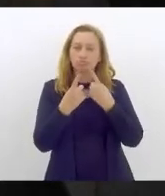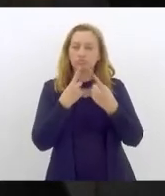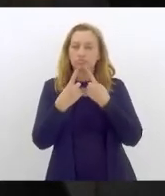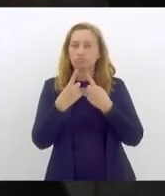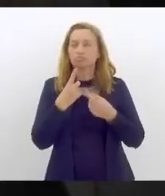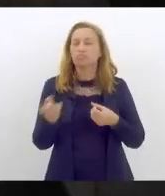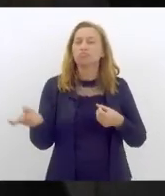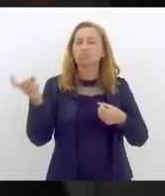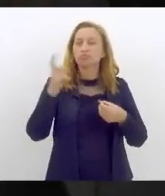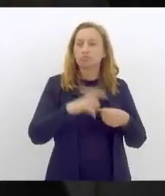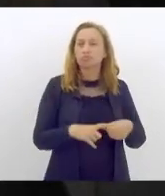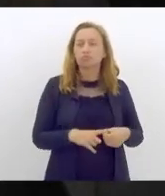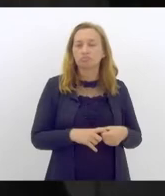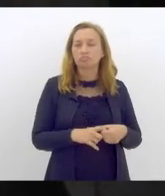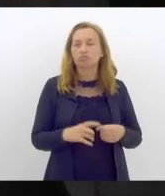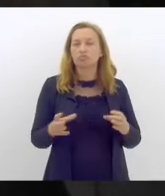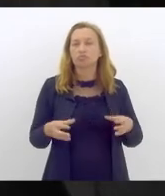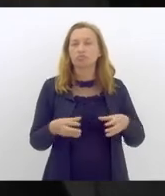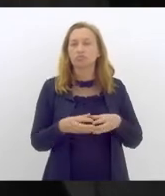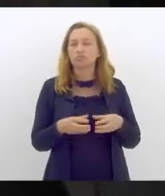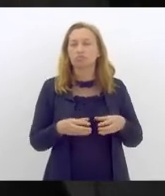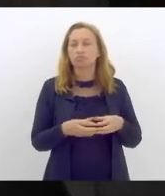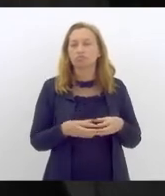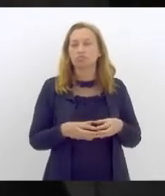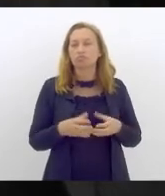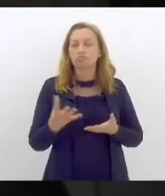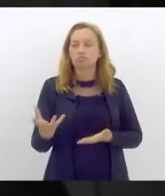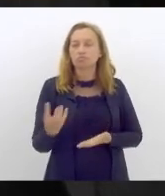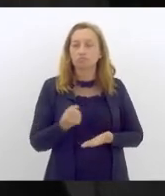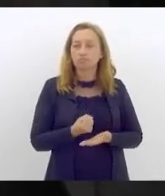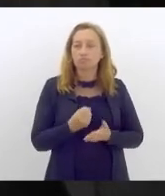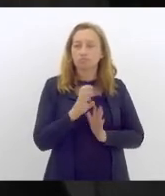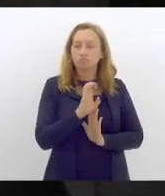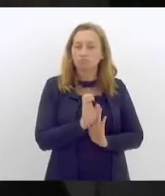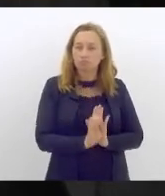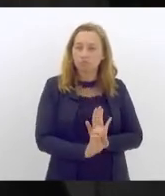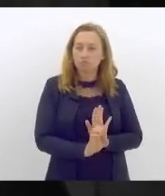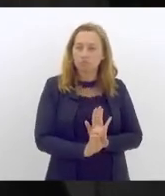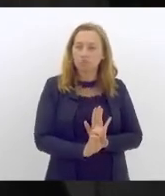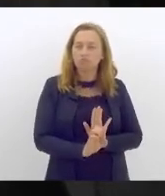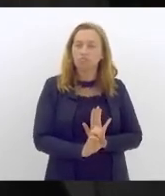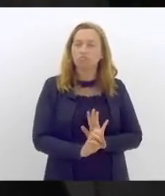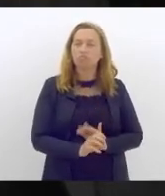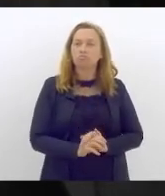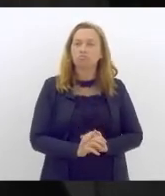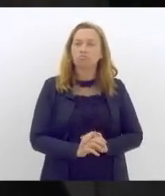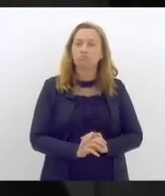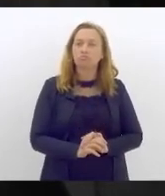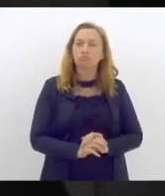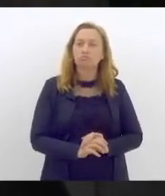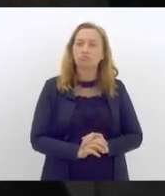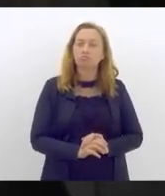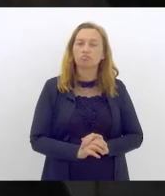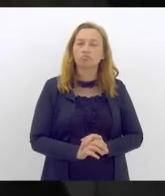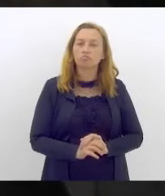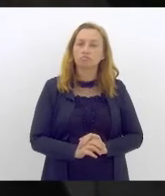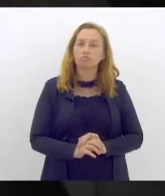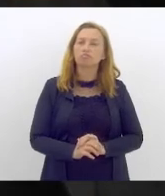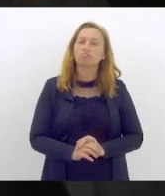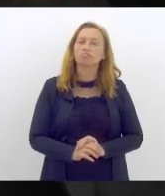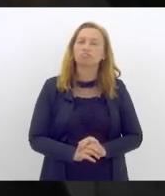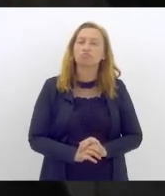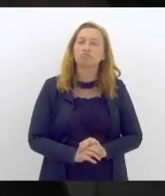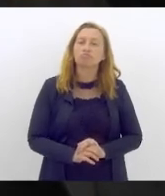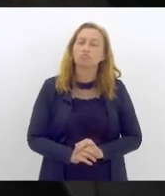voltará a comissão para receber as emendas no sistema como